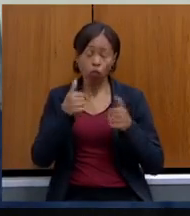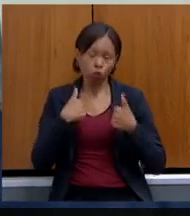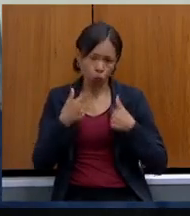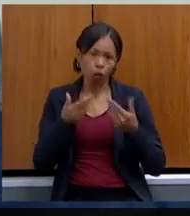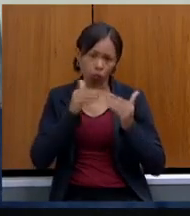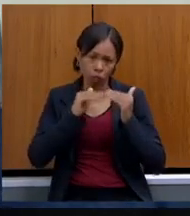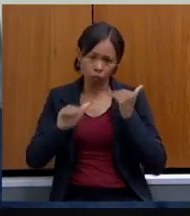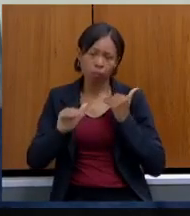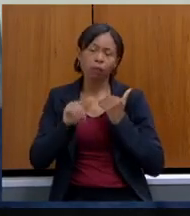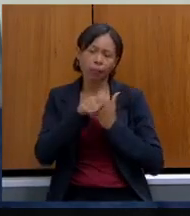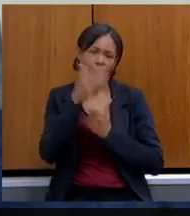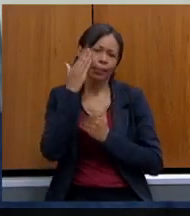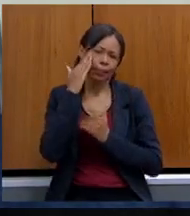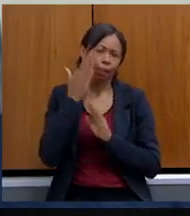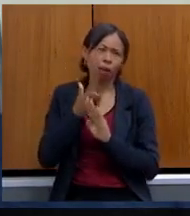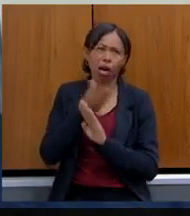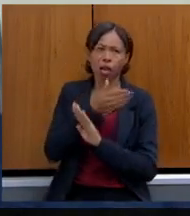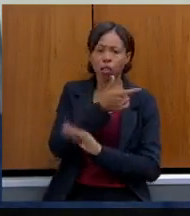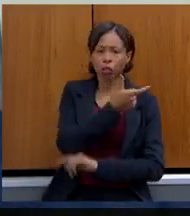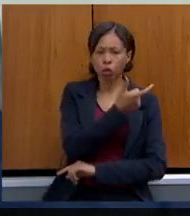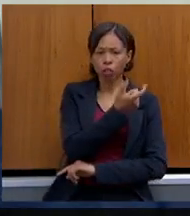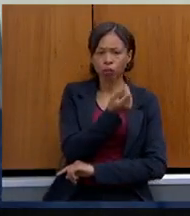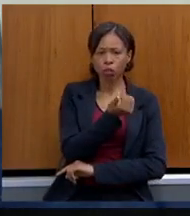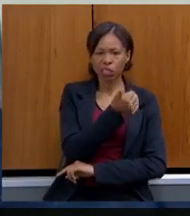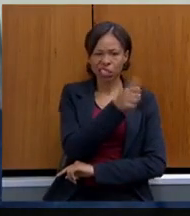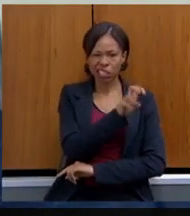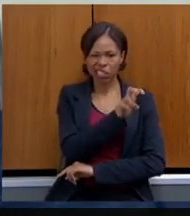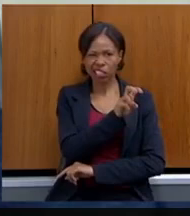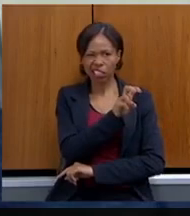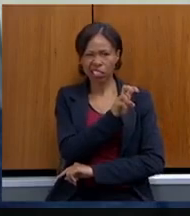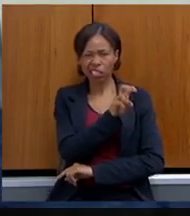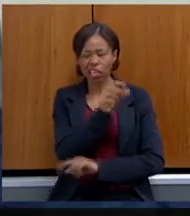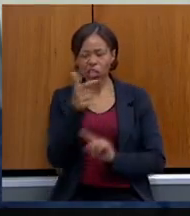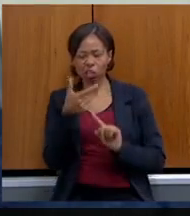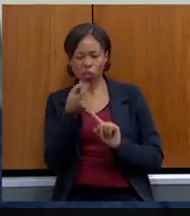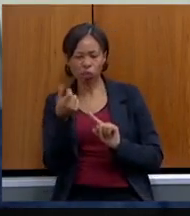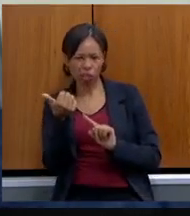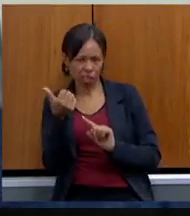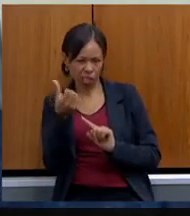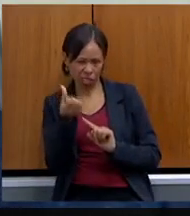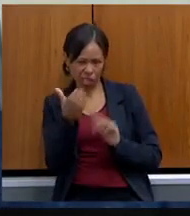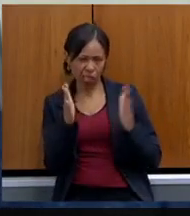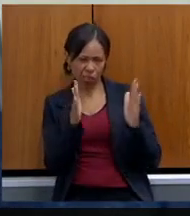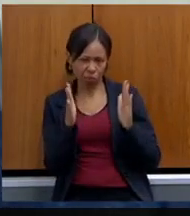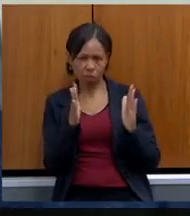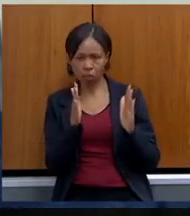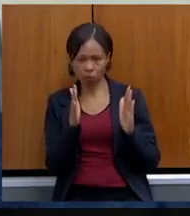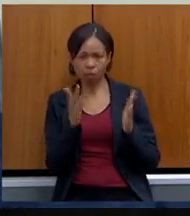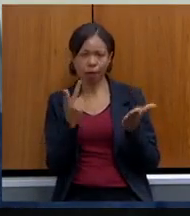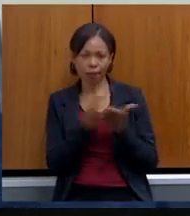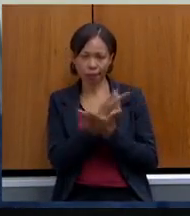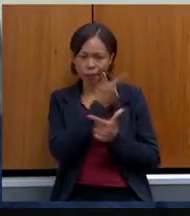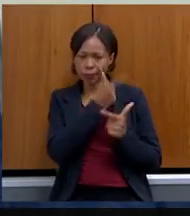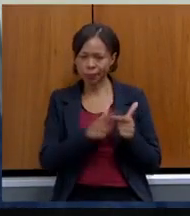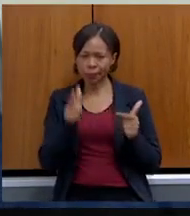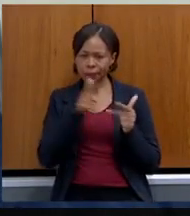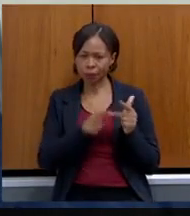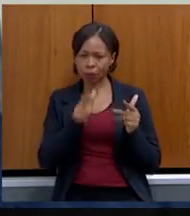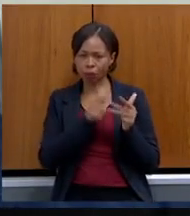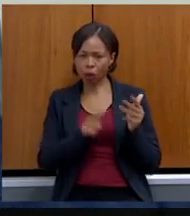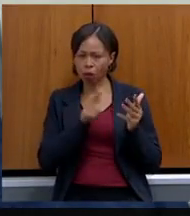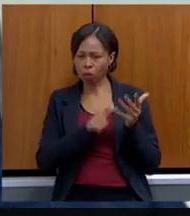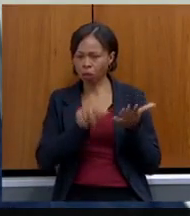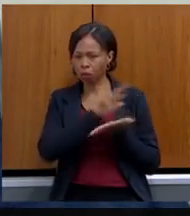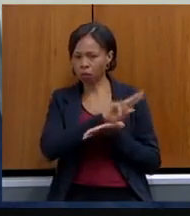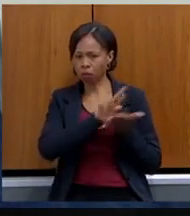toma estrutural é de 2015/2016 que provocou a série de problema nos Estados inclusive no estado de